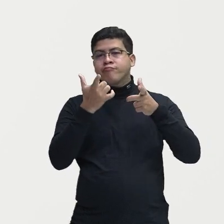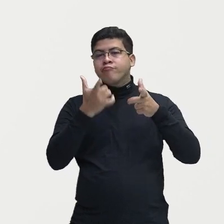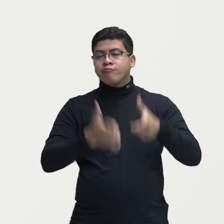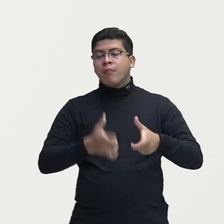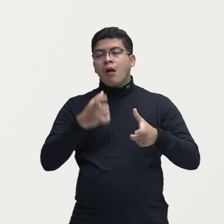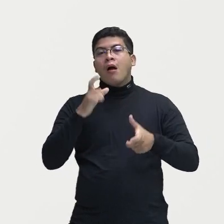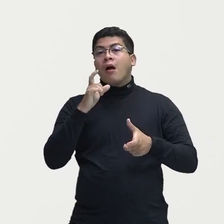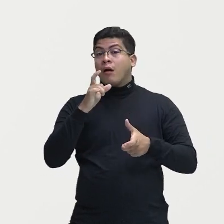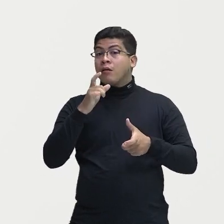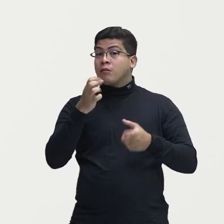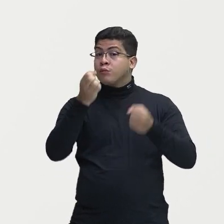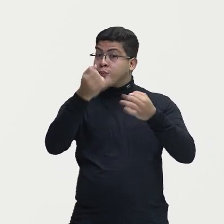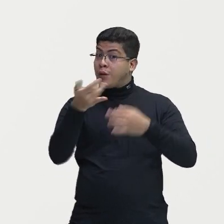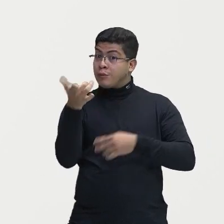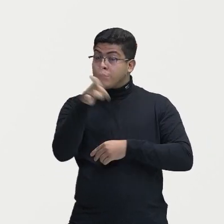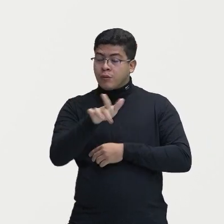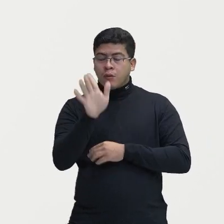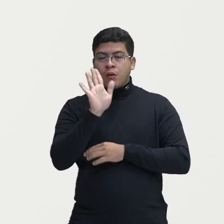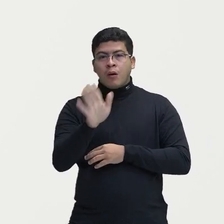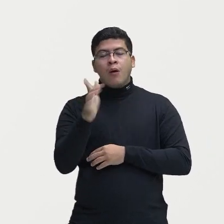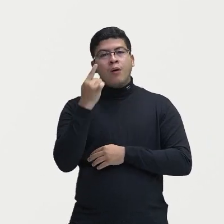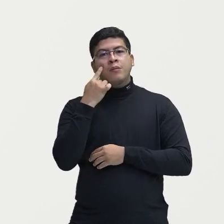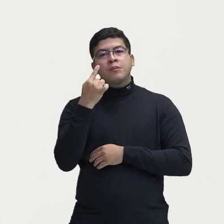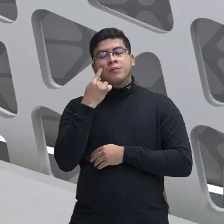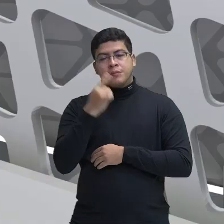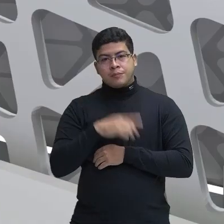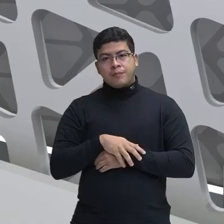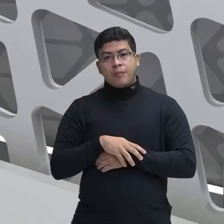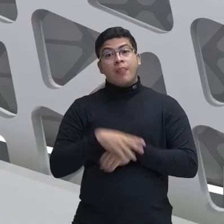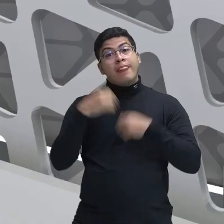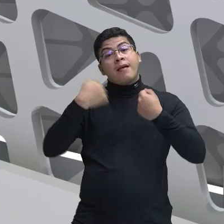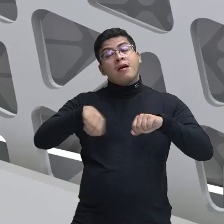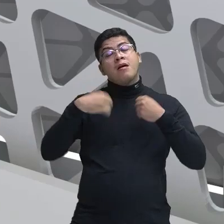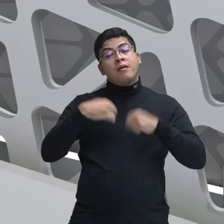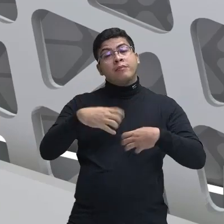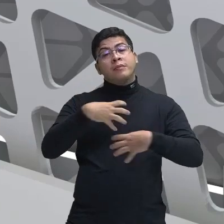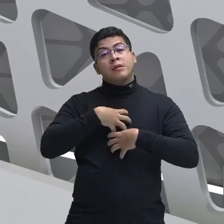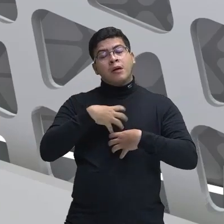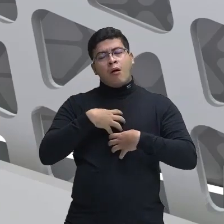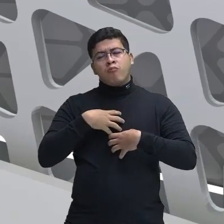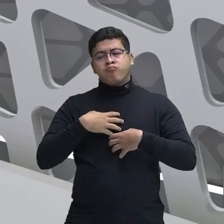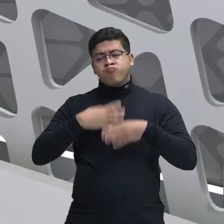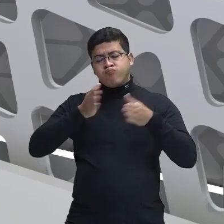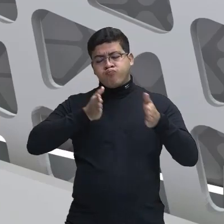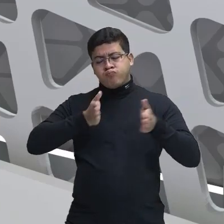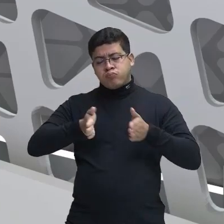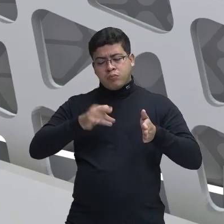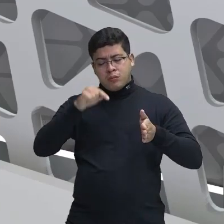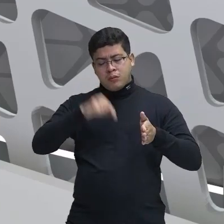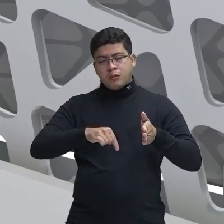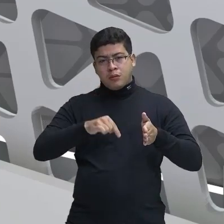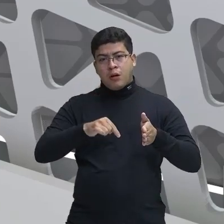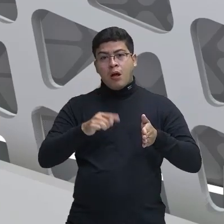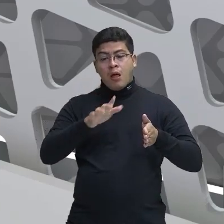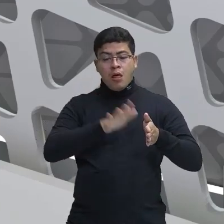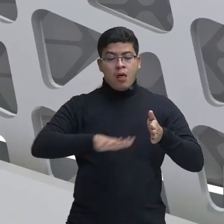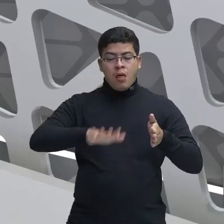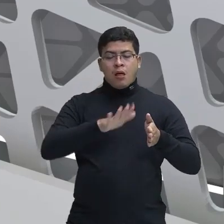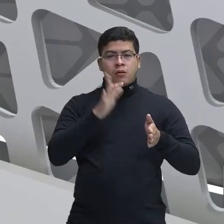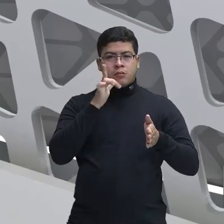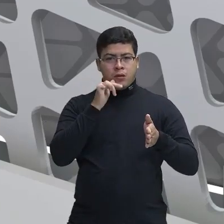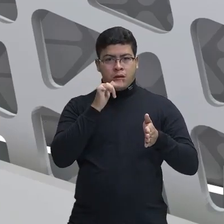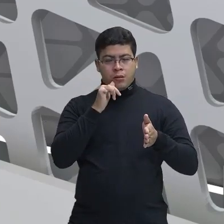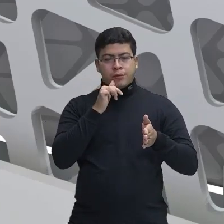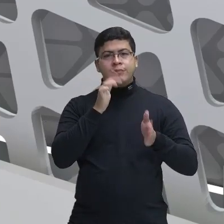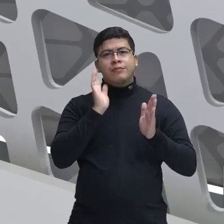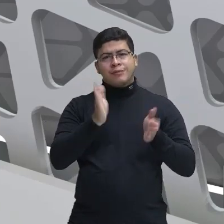que algum desses vetores, eles precisam o quê? De uma fase ali no ambiente aquático. Tá? Então, a gente